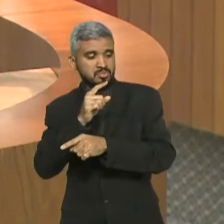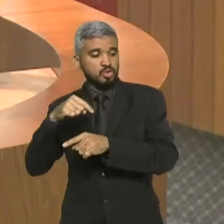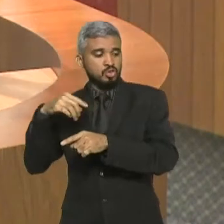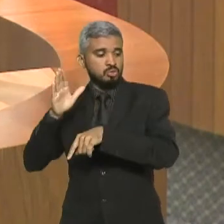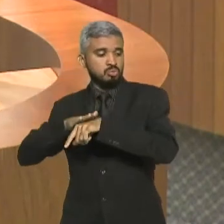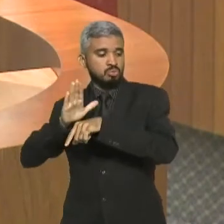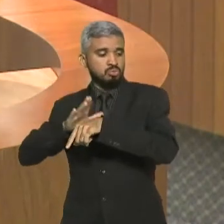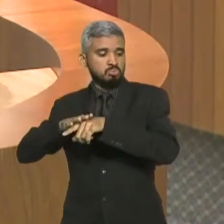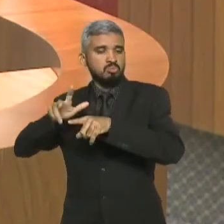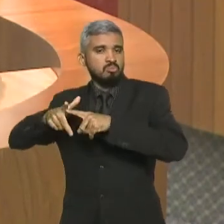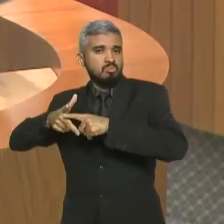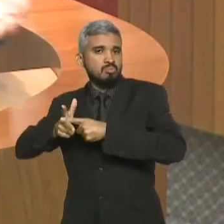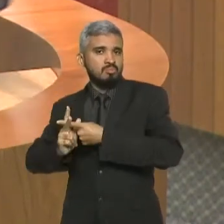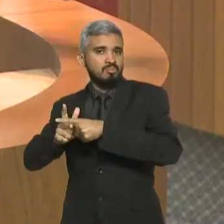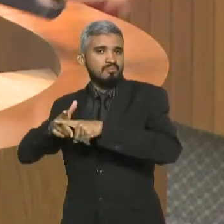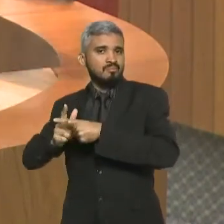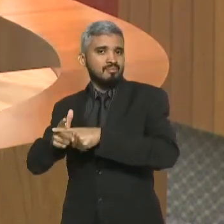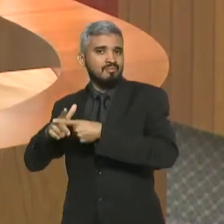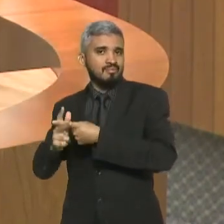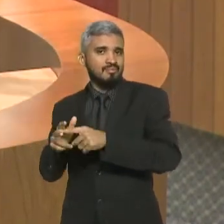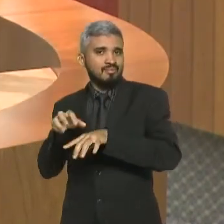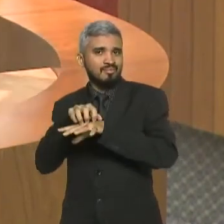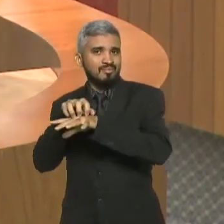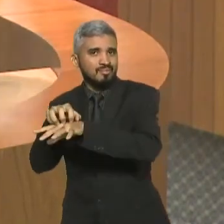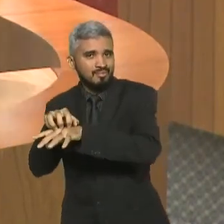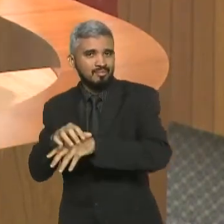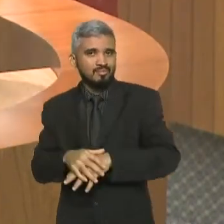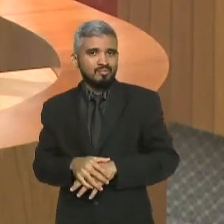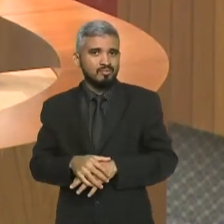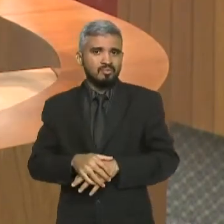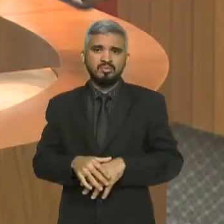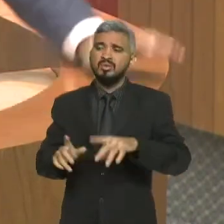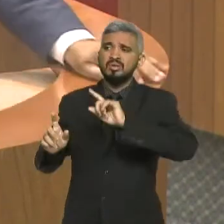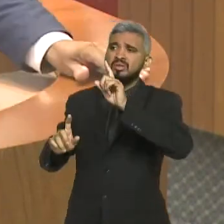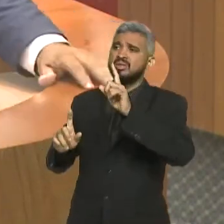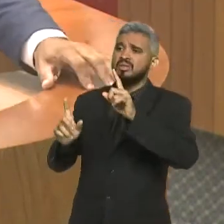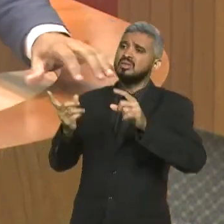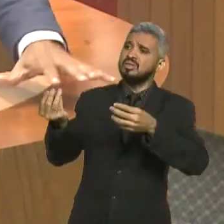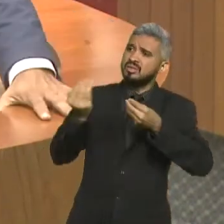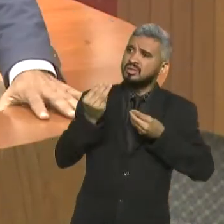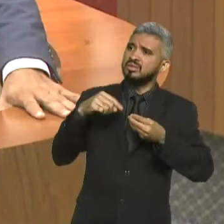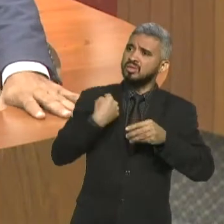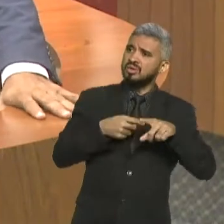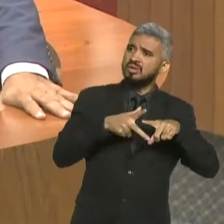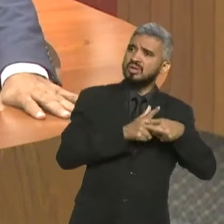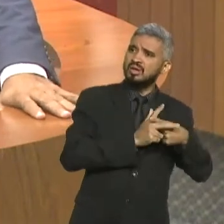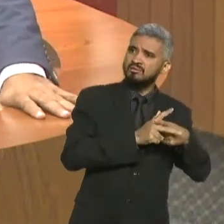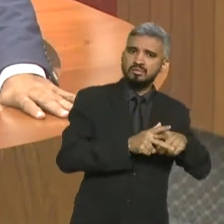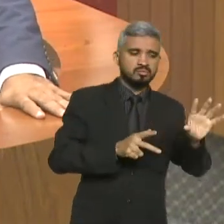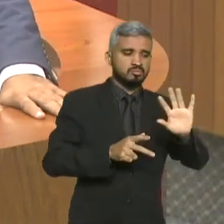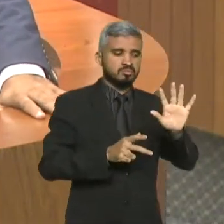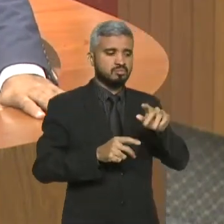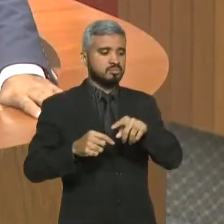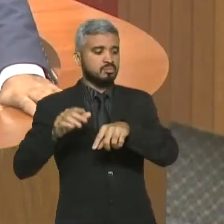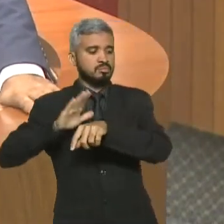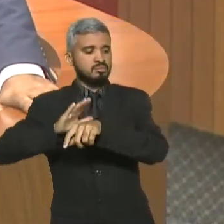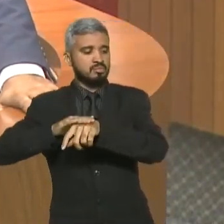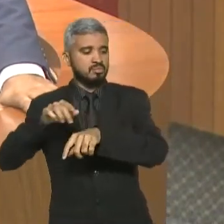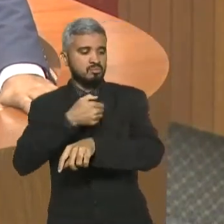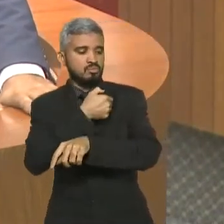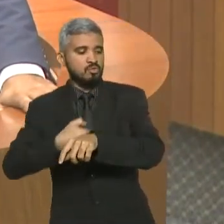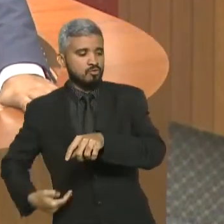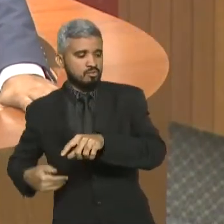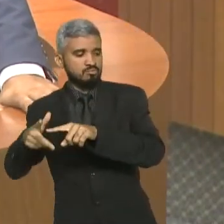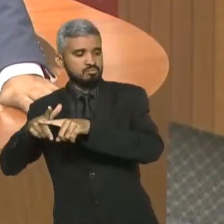Não, governador, devolva os bens que a gente mesmo reforma. Não, é o governo que vai reformar. O governo vai pegar dinheiro público da